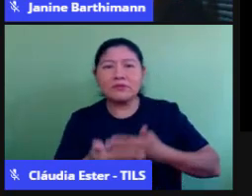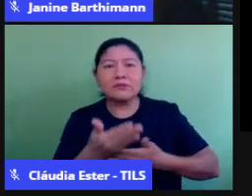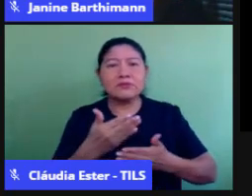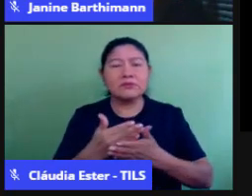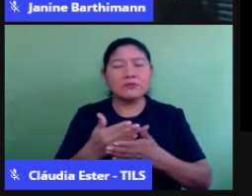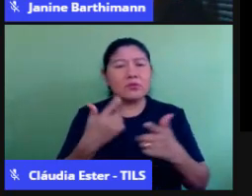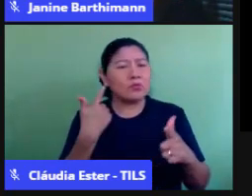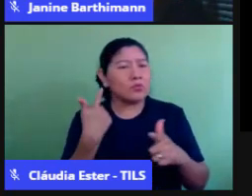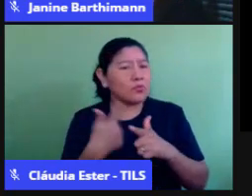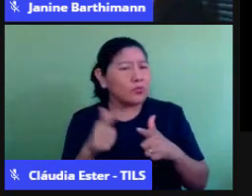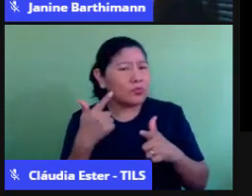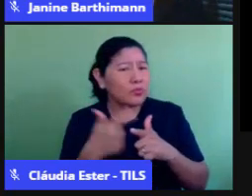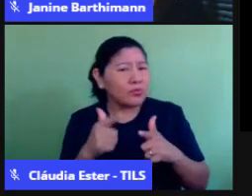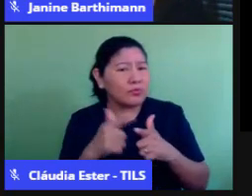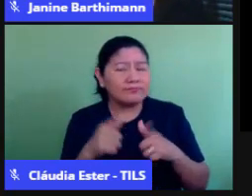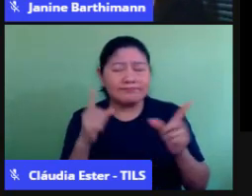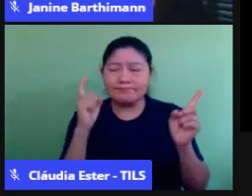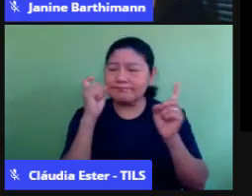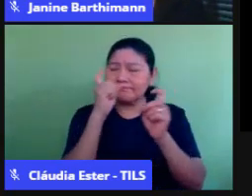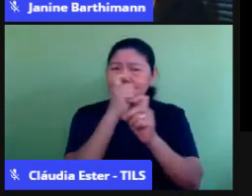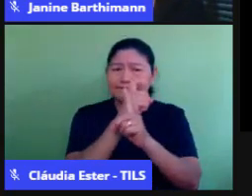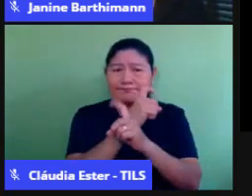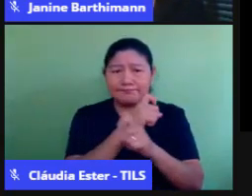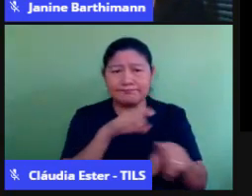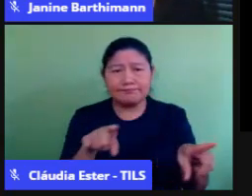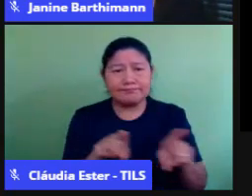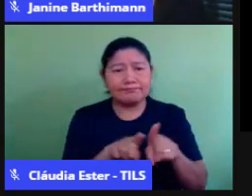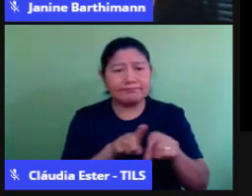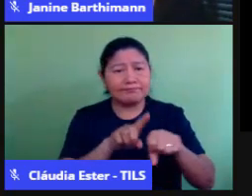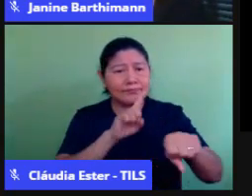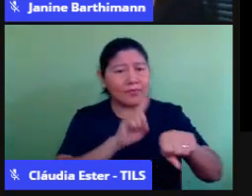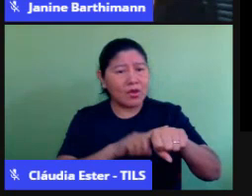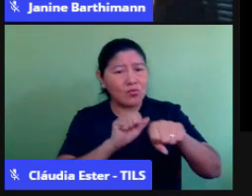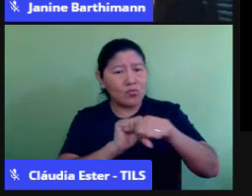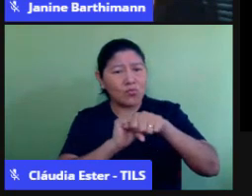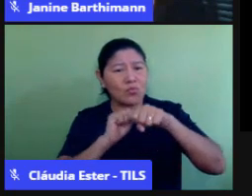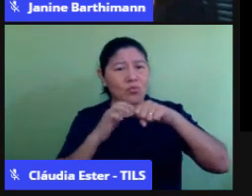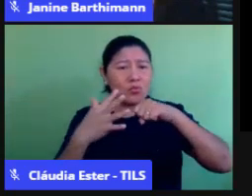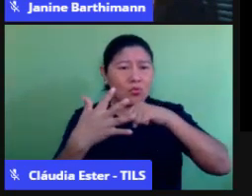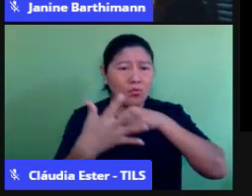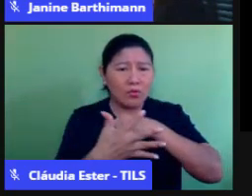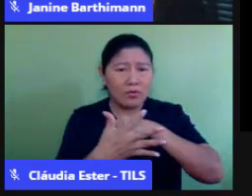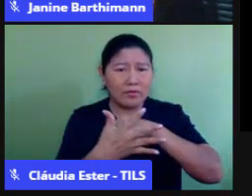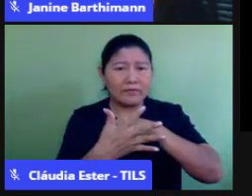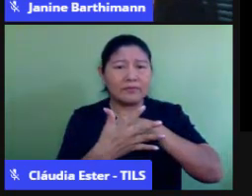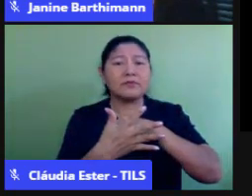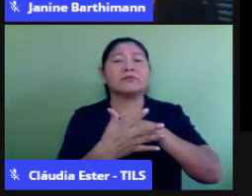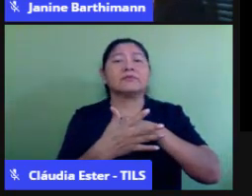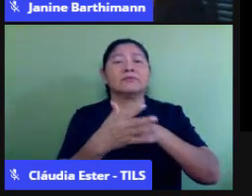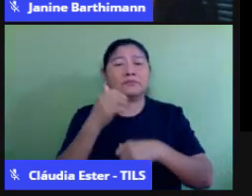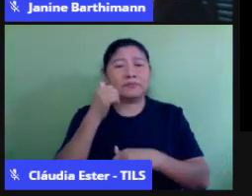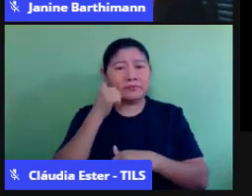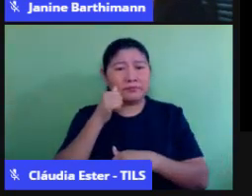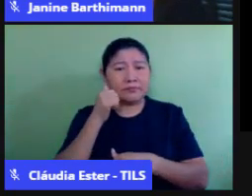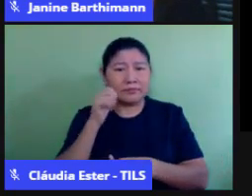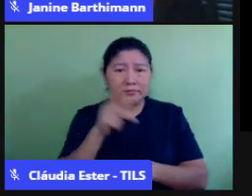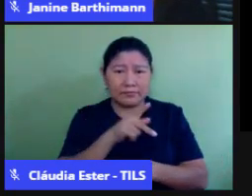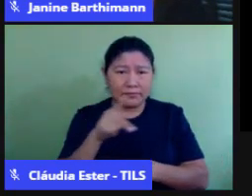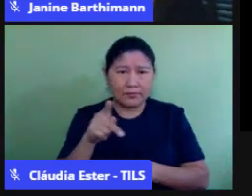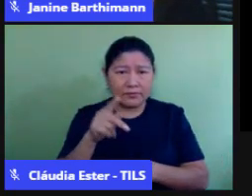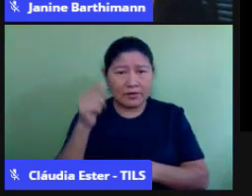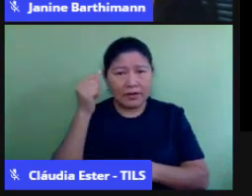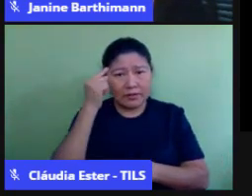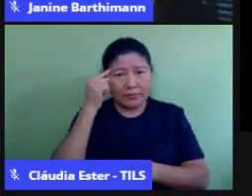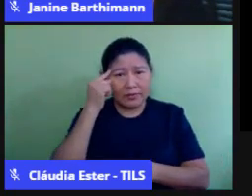né? A Hannah Arendt, nosso ponto de partida, e corroborando ou coadunando com o